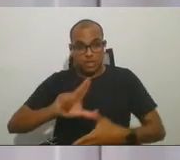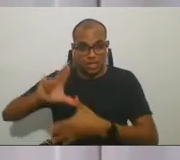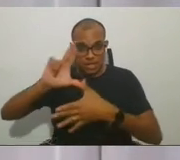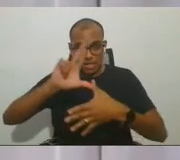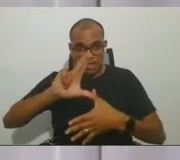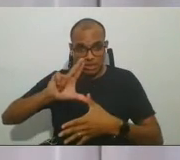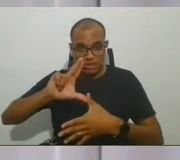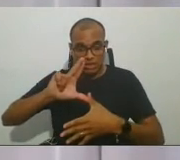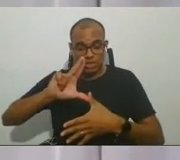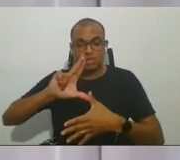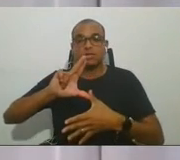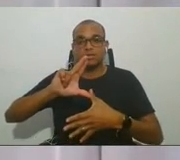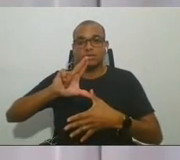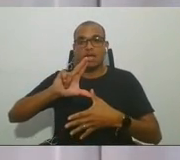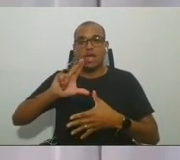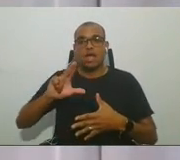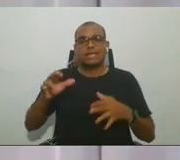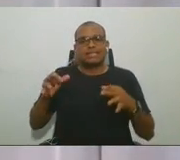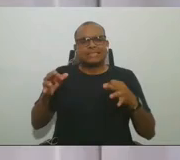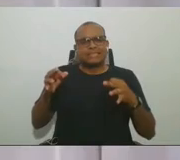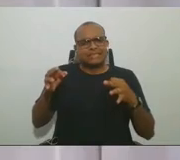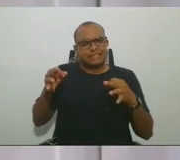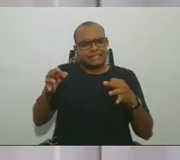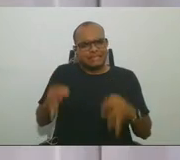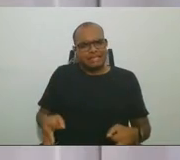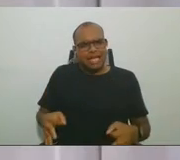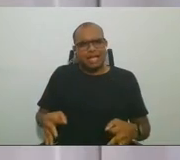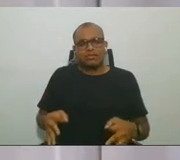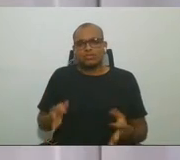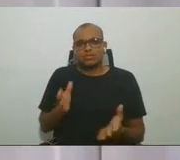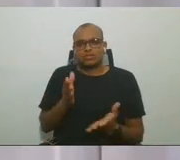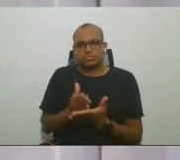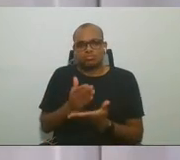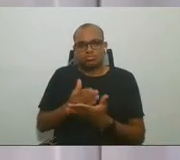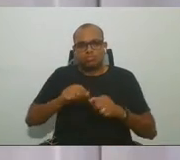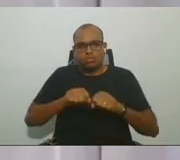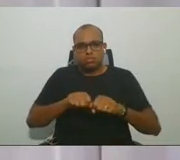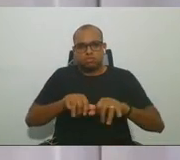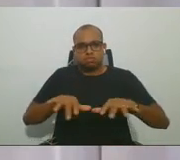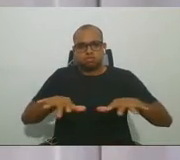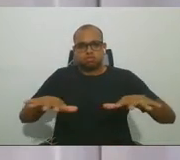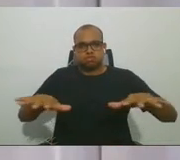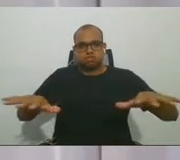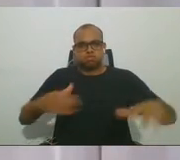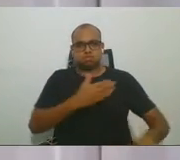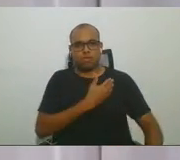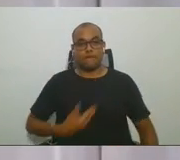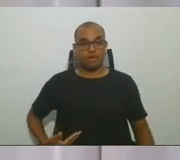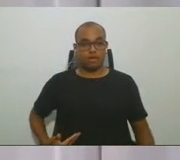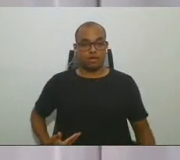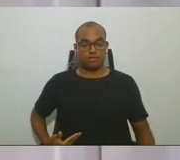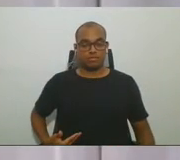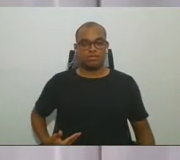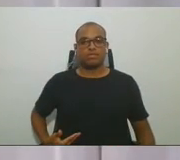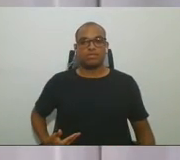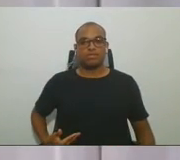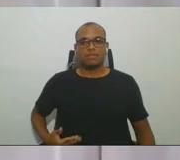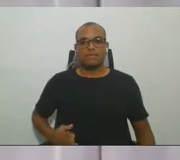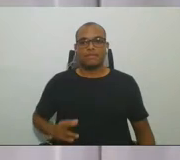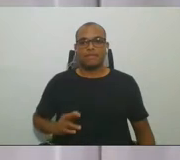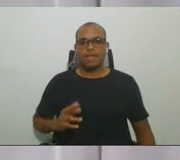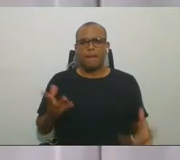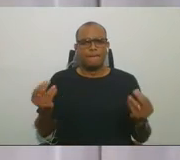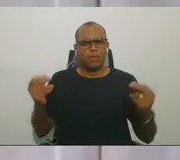senão os acertos redistributivos desses governos. Resulta muito